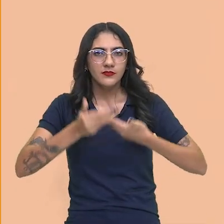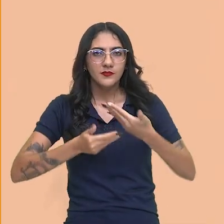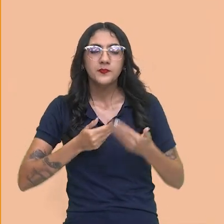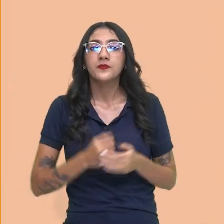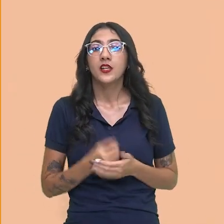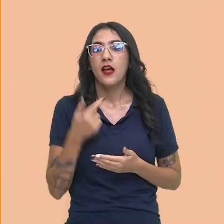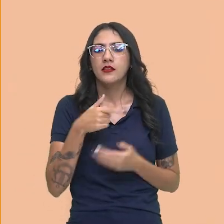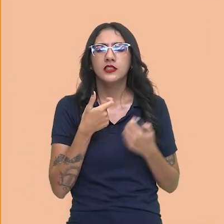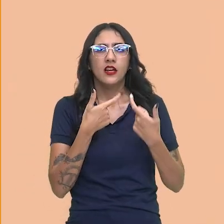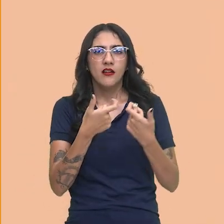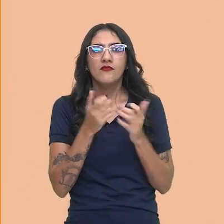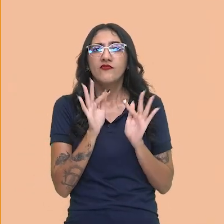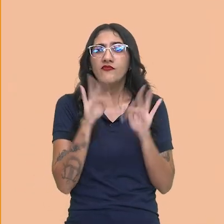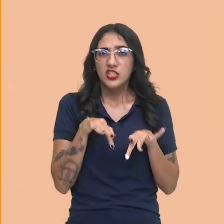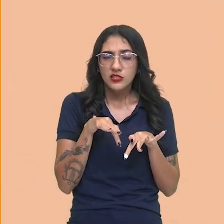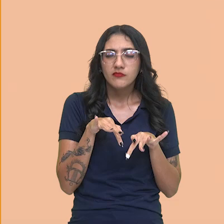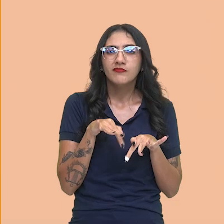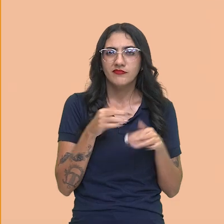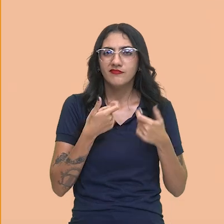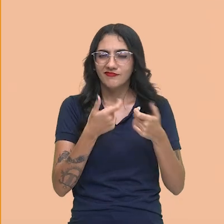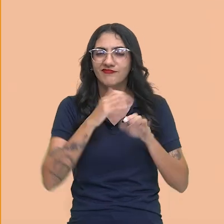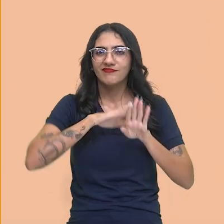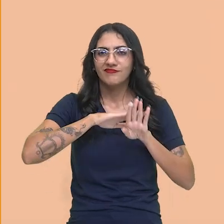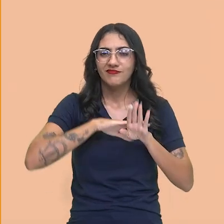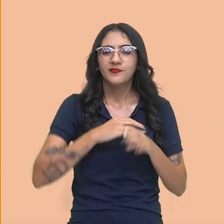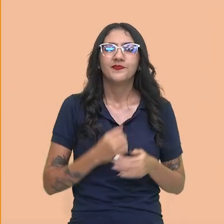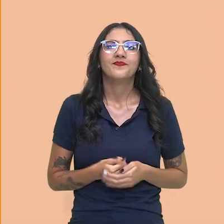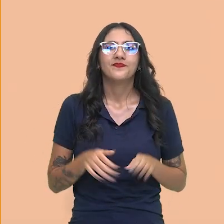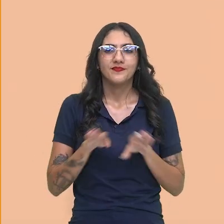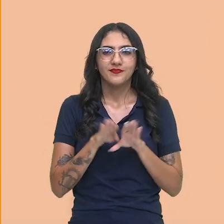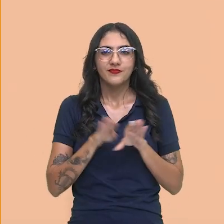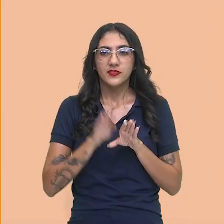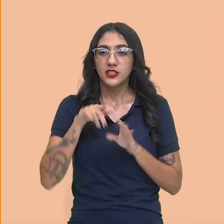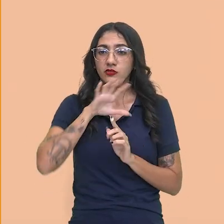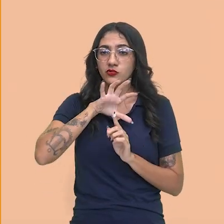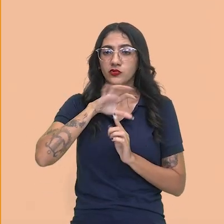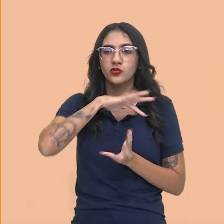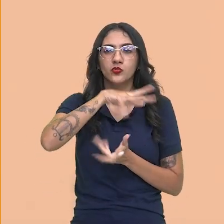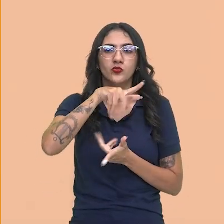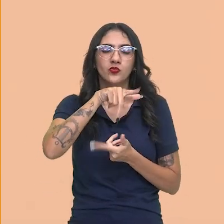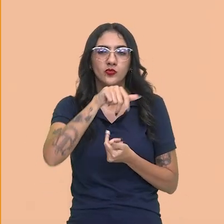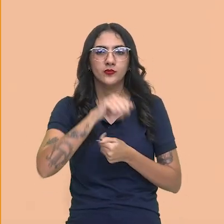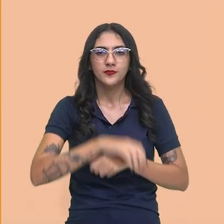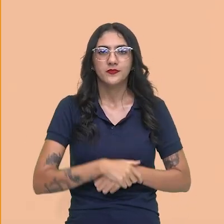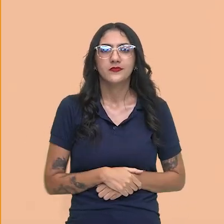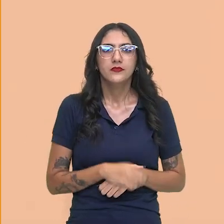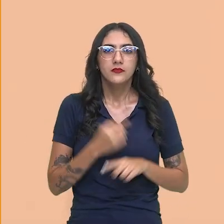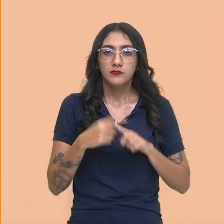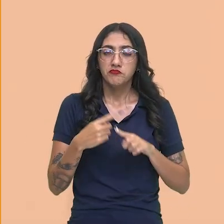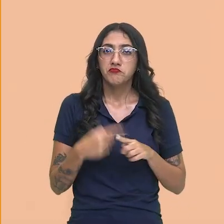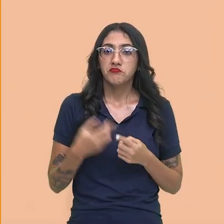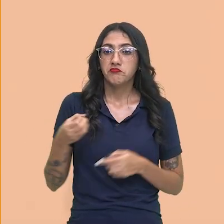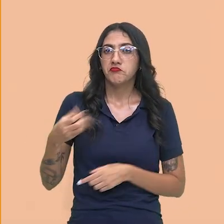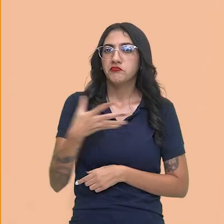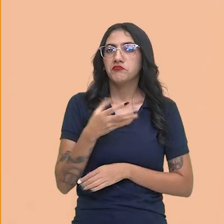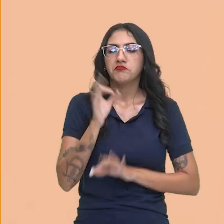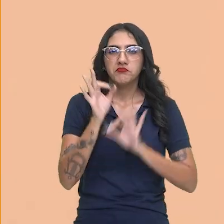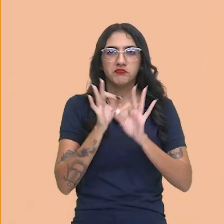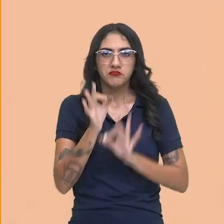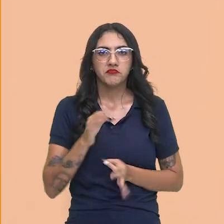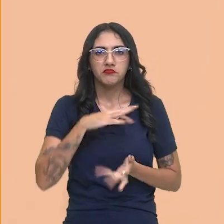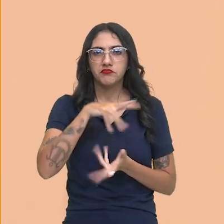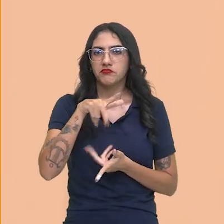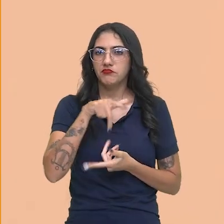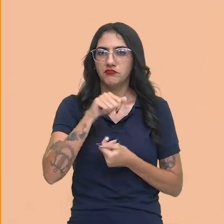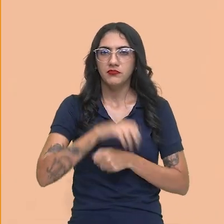Guerra Fria termine e vai afetar, né, o mundo. Por quê? Porque vai haver uma nova ordem mundial. O que